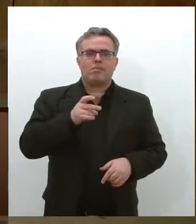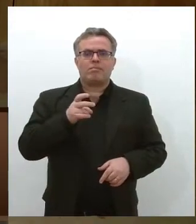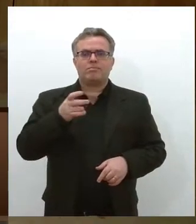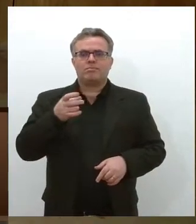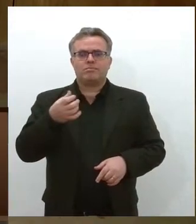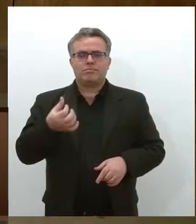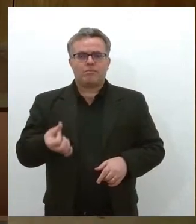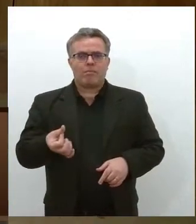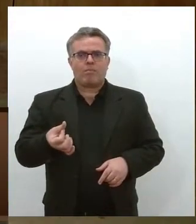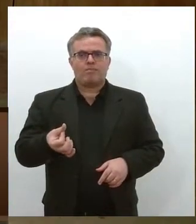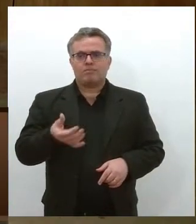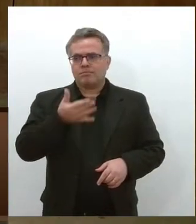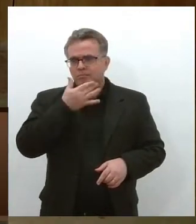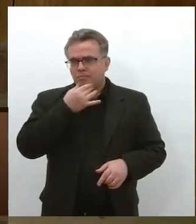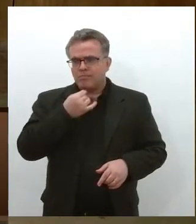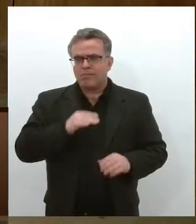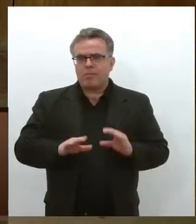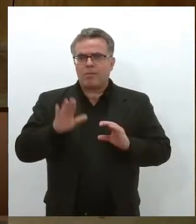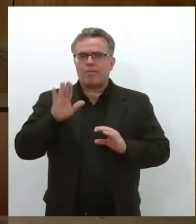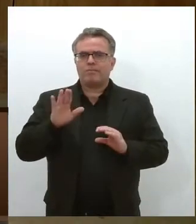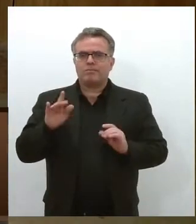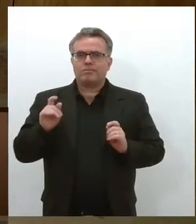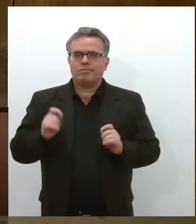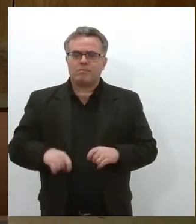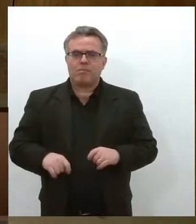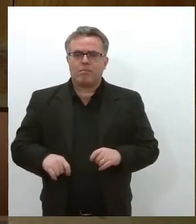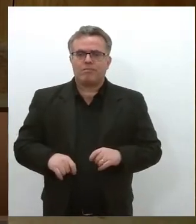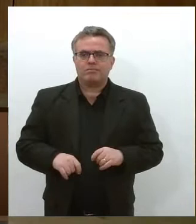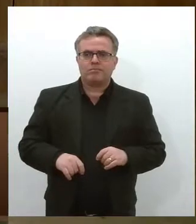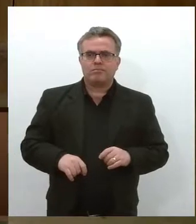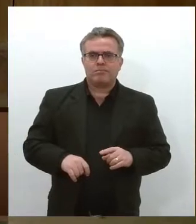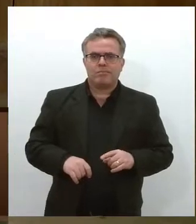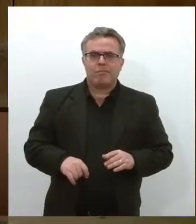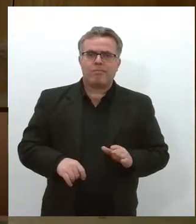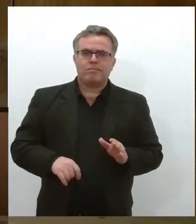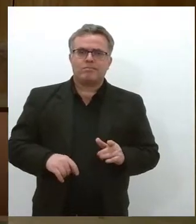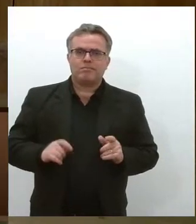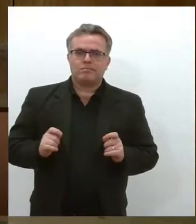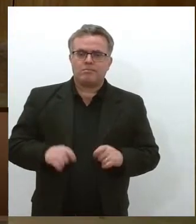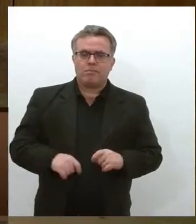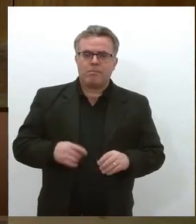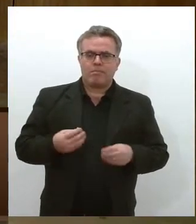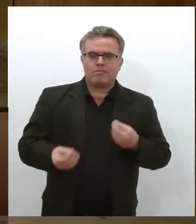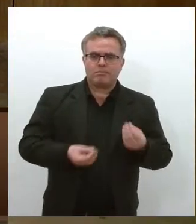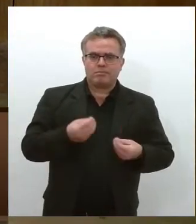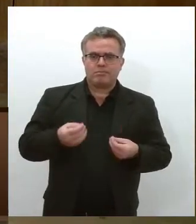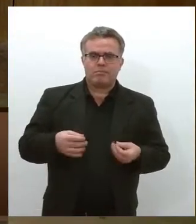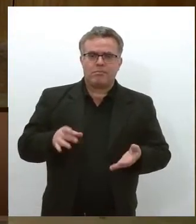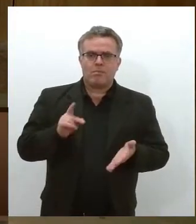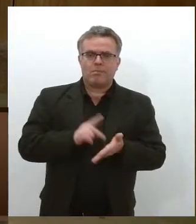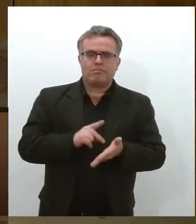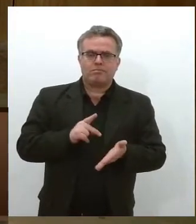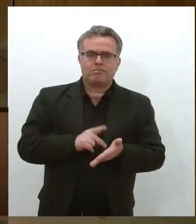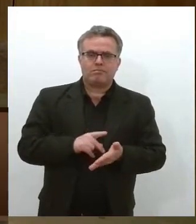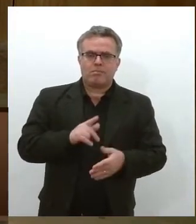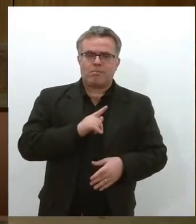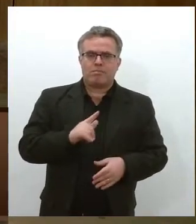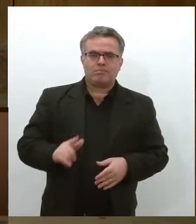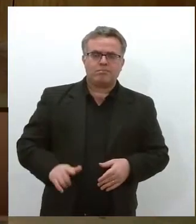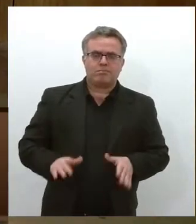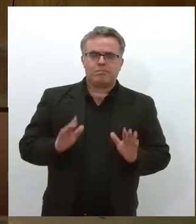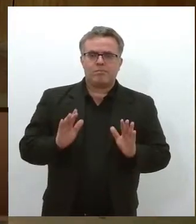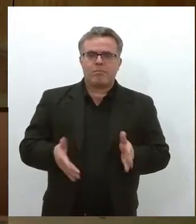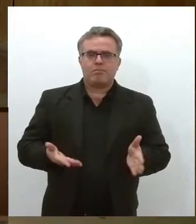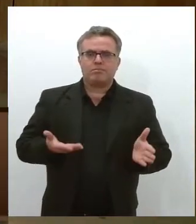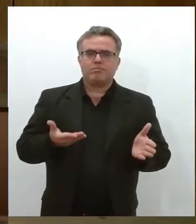candidatos homens. Olha que disparidade. E apenas duas governadoras. E pois é, uma governadora já eleita em primeiro